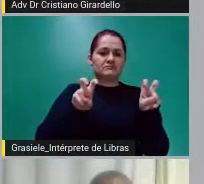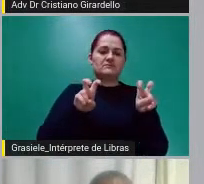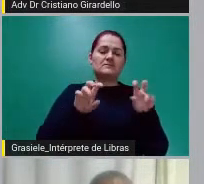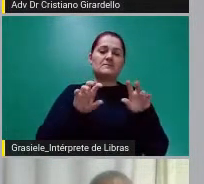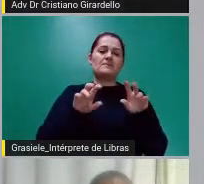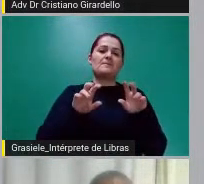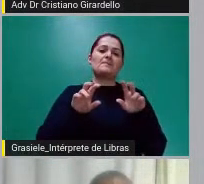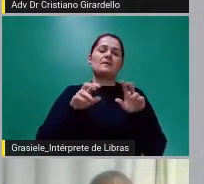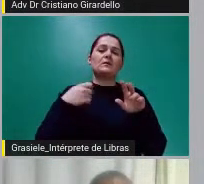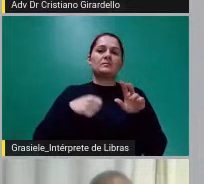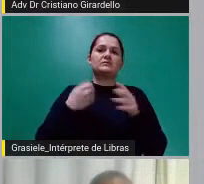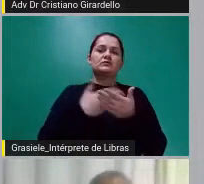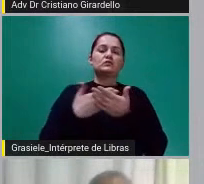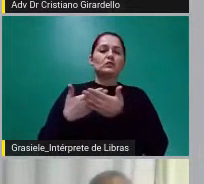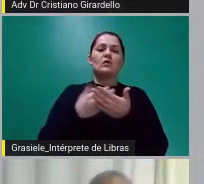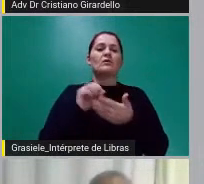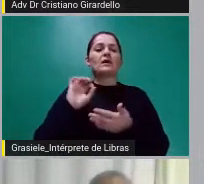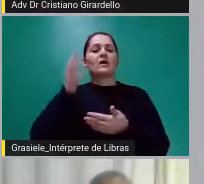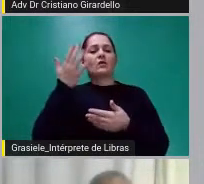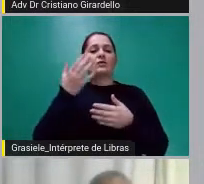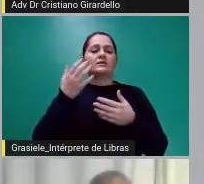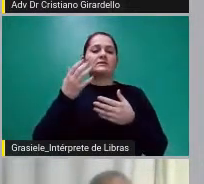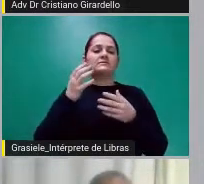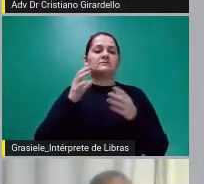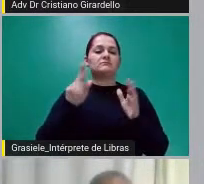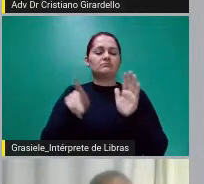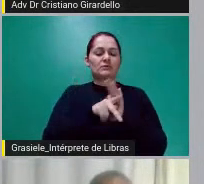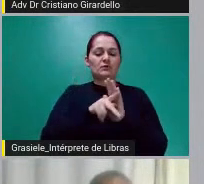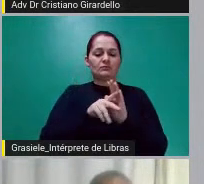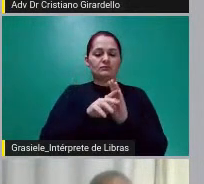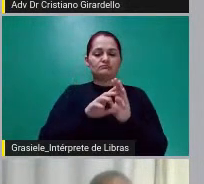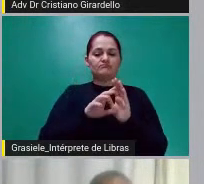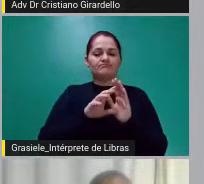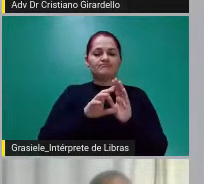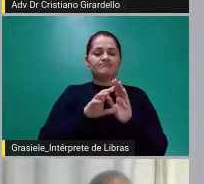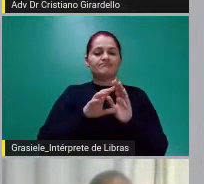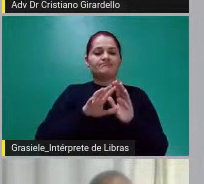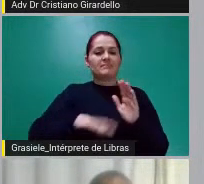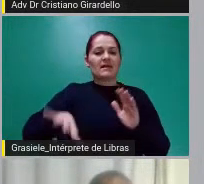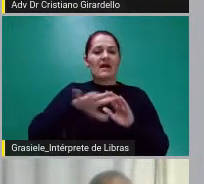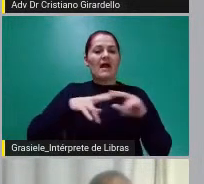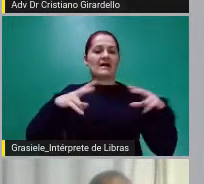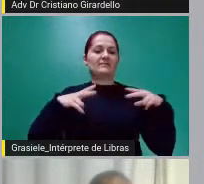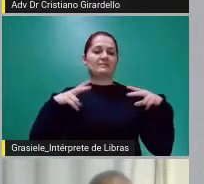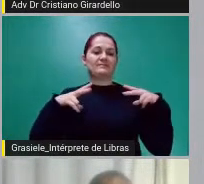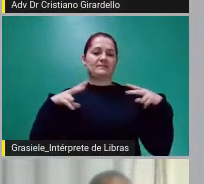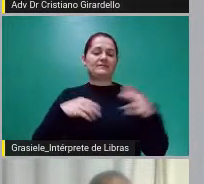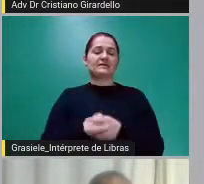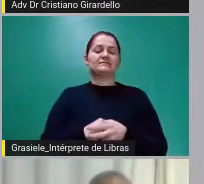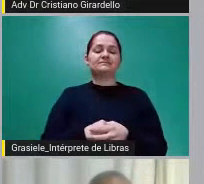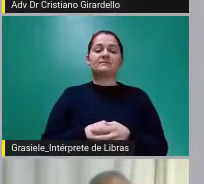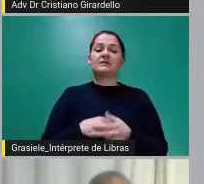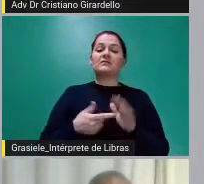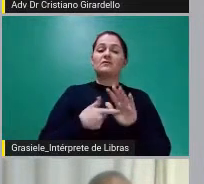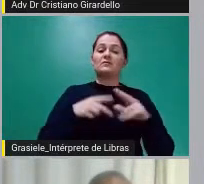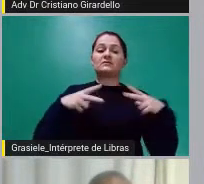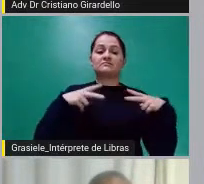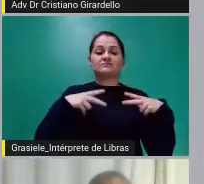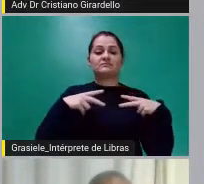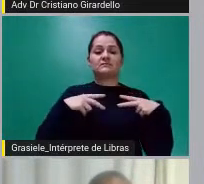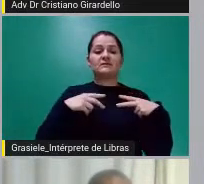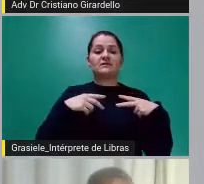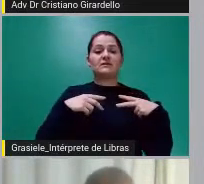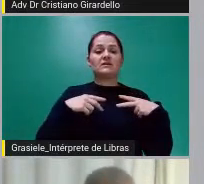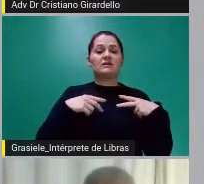setor privado. Mais à frente eu vou mostrar que o setor privado, a taxa de lucro caía bruscamente. Eu vou mostrar em seguida. Ou seja,